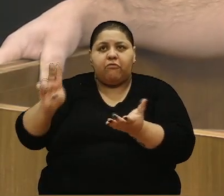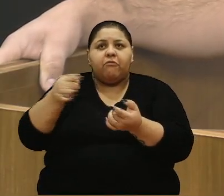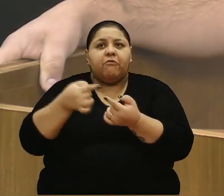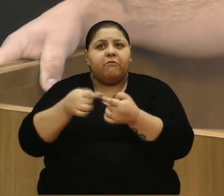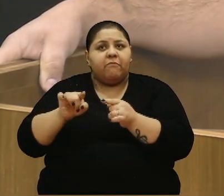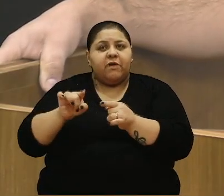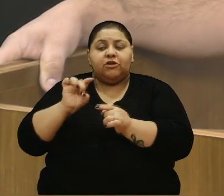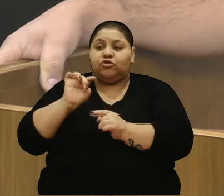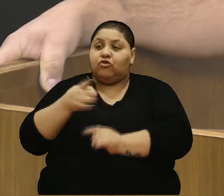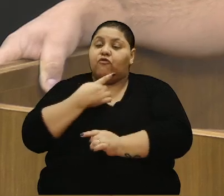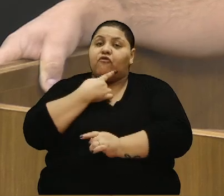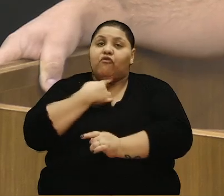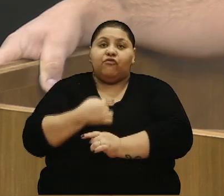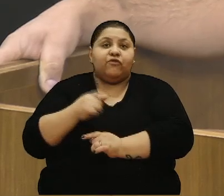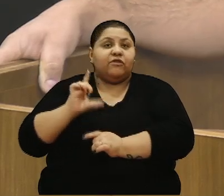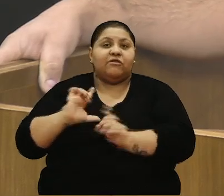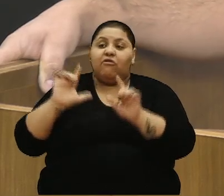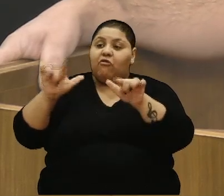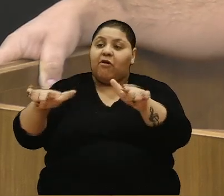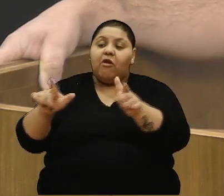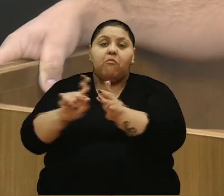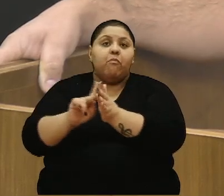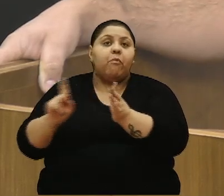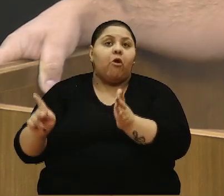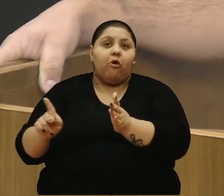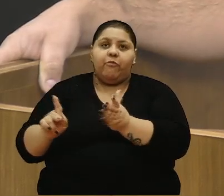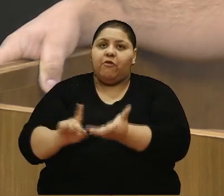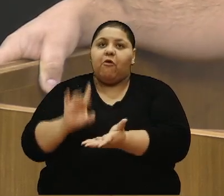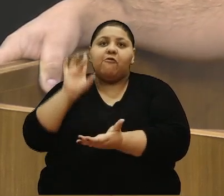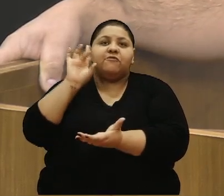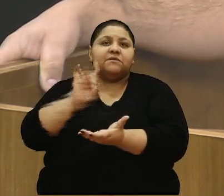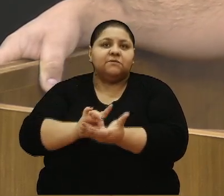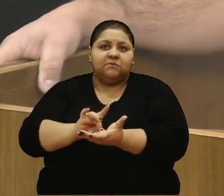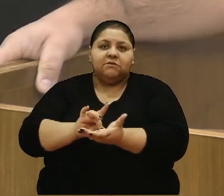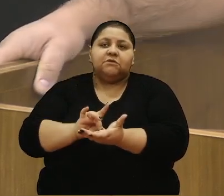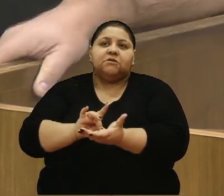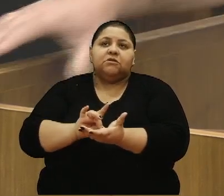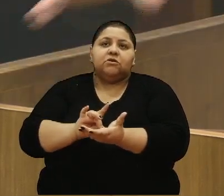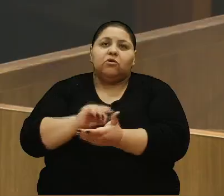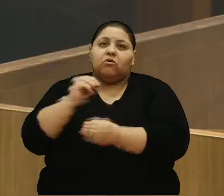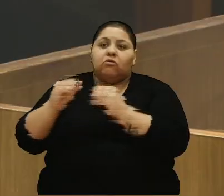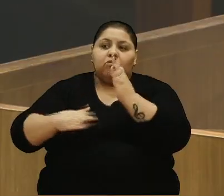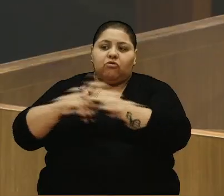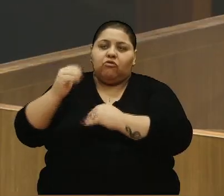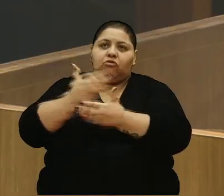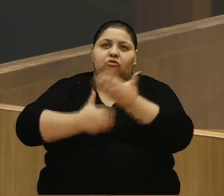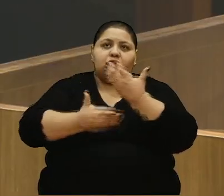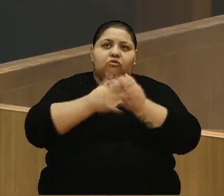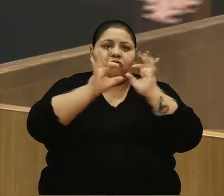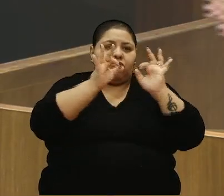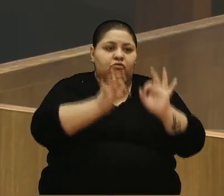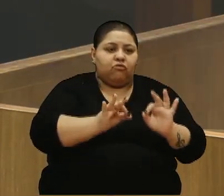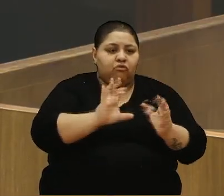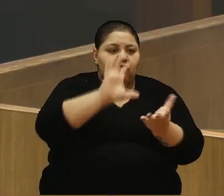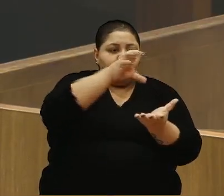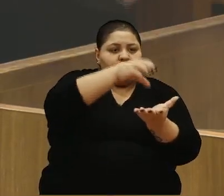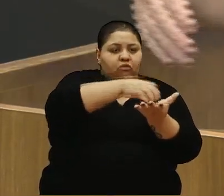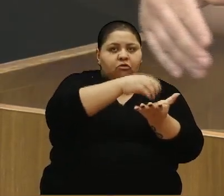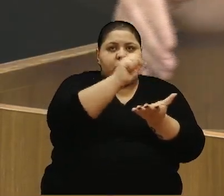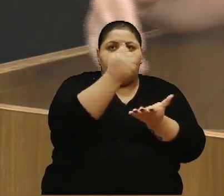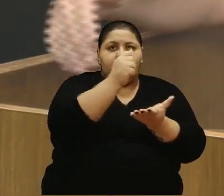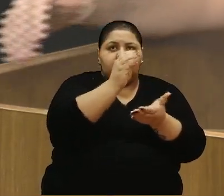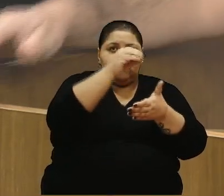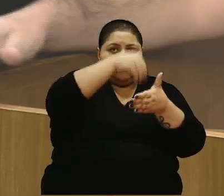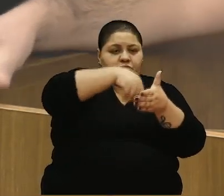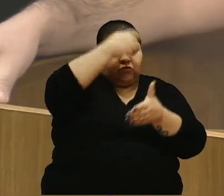vontade. A gente não tem nenhum espaço físico ainda confirmado da onde vai ser. Estava tudo certo para ser no Campus 8, agora...